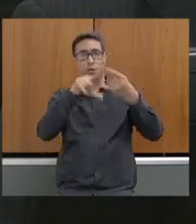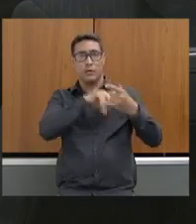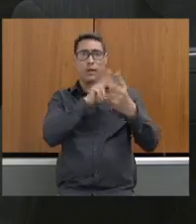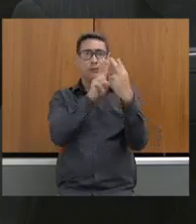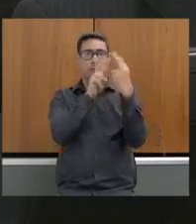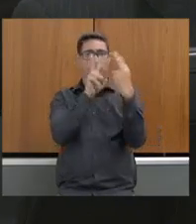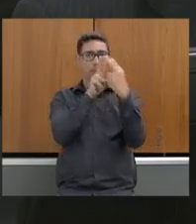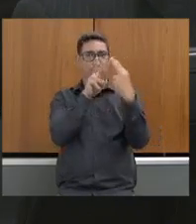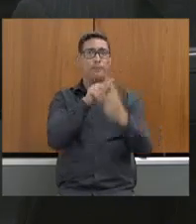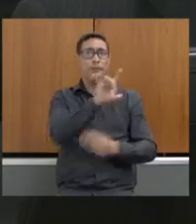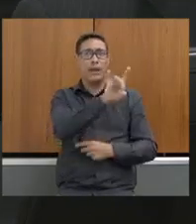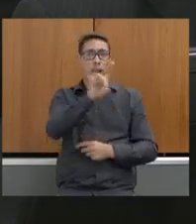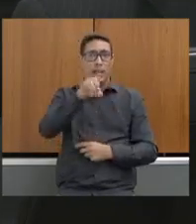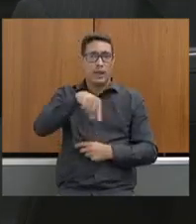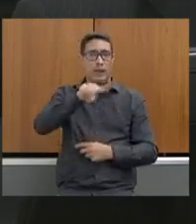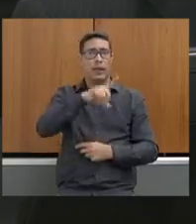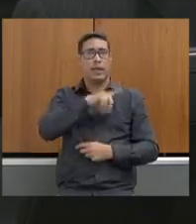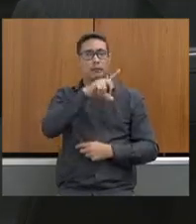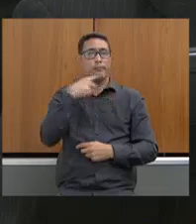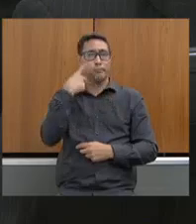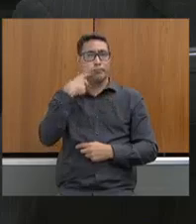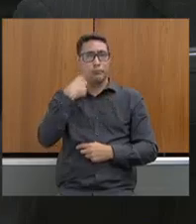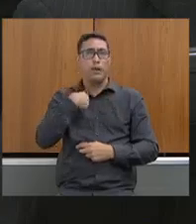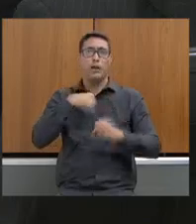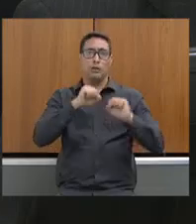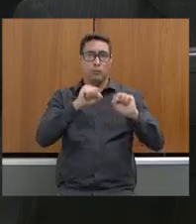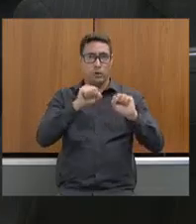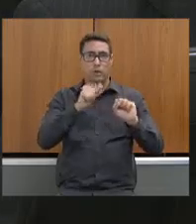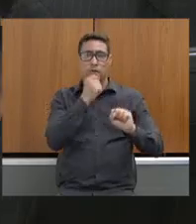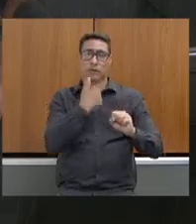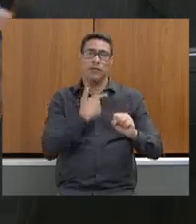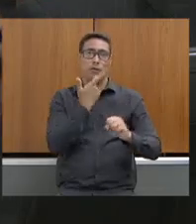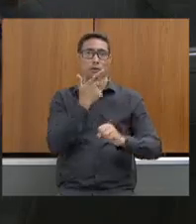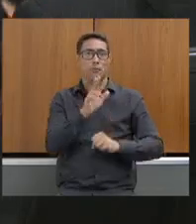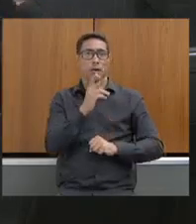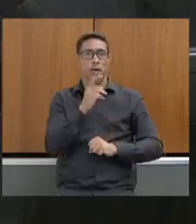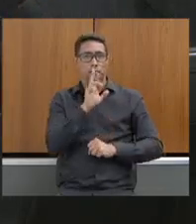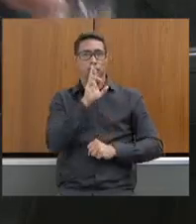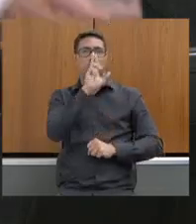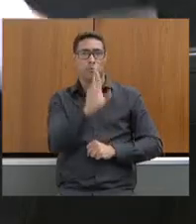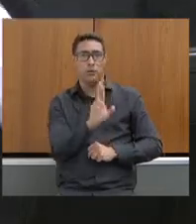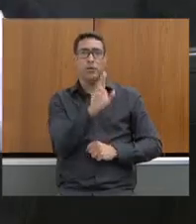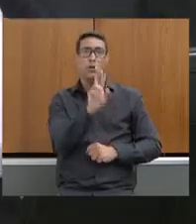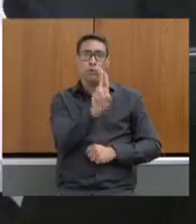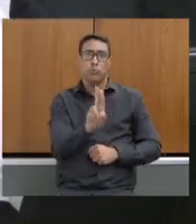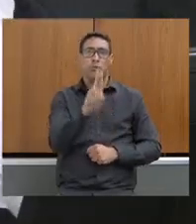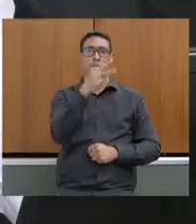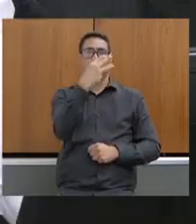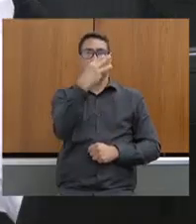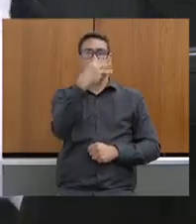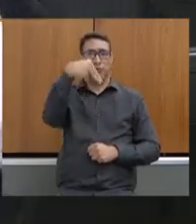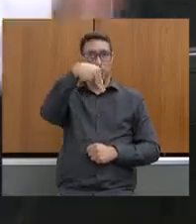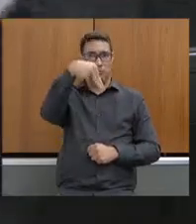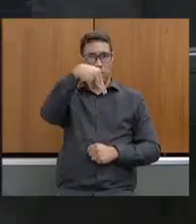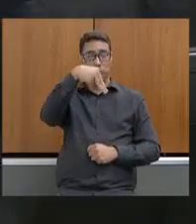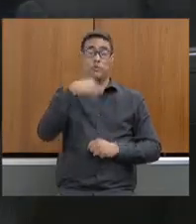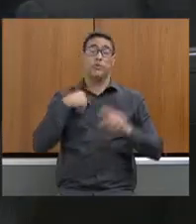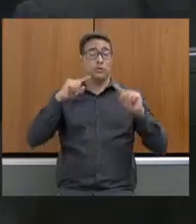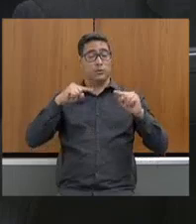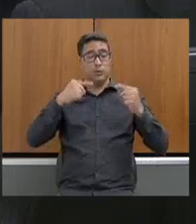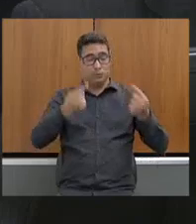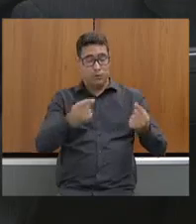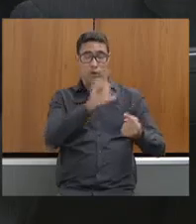Cada deputado poderá fazer uma interpelação pelo prazo de três minutos. Após cada